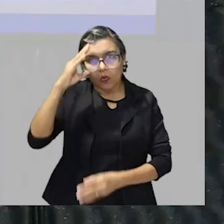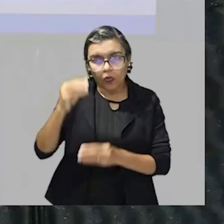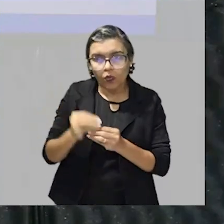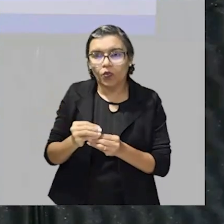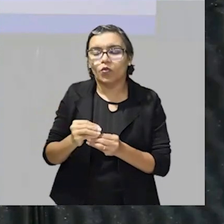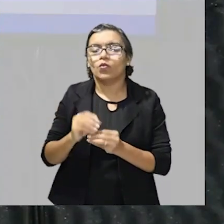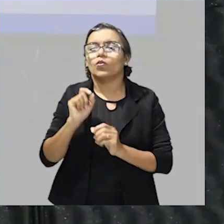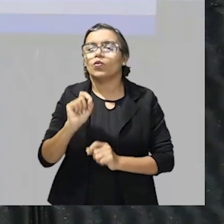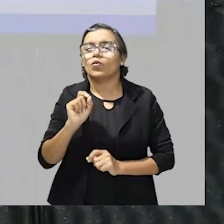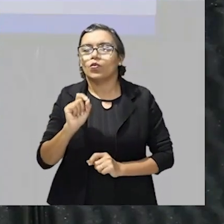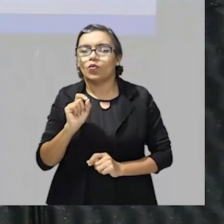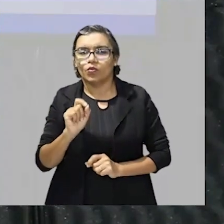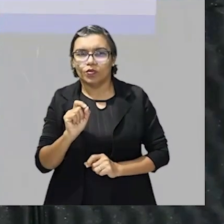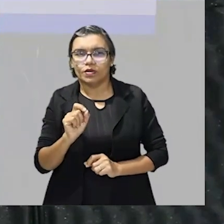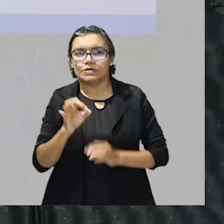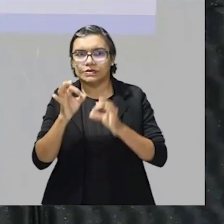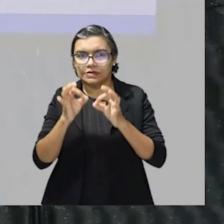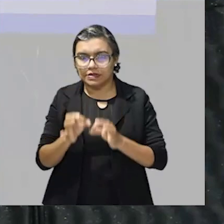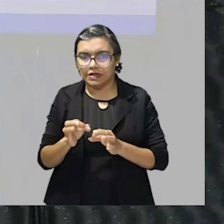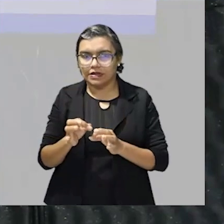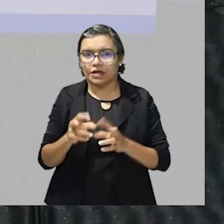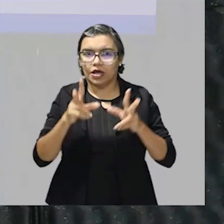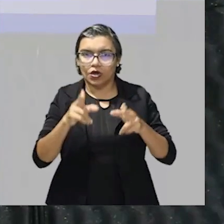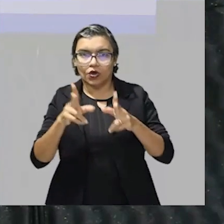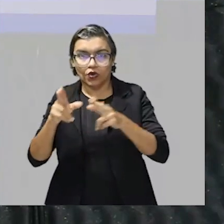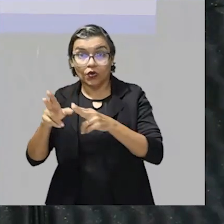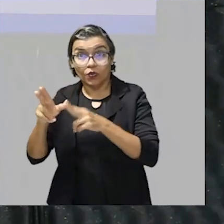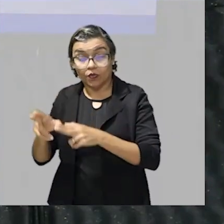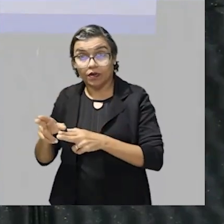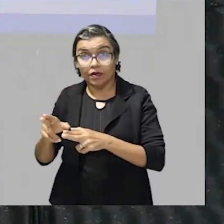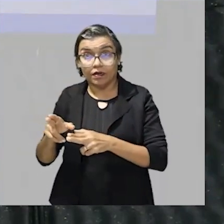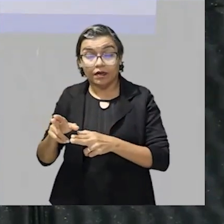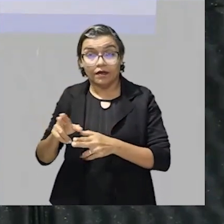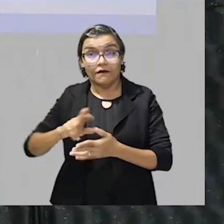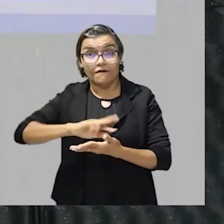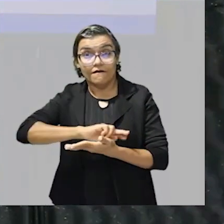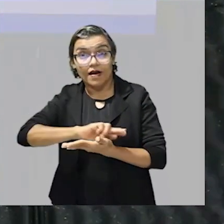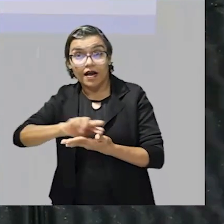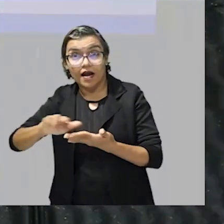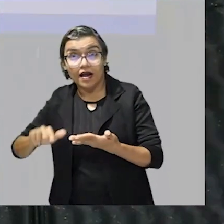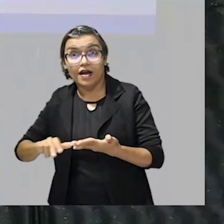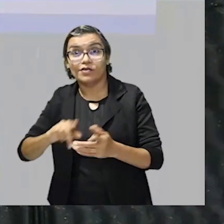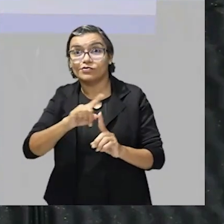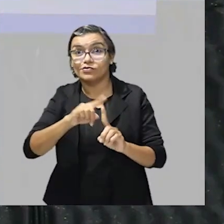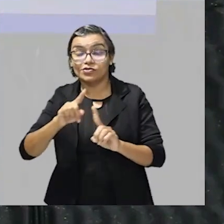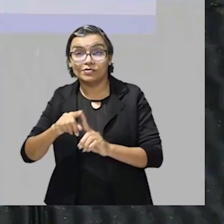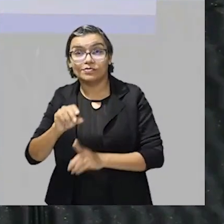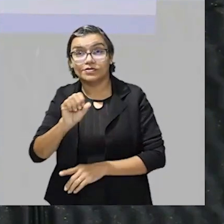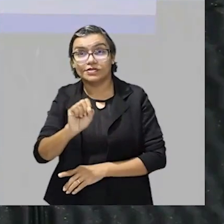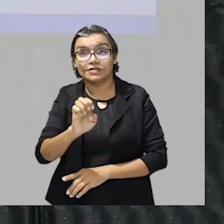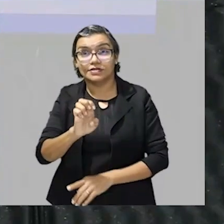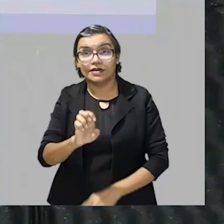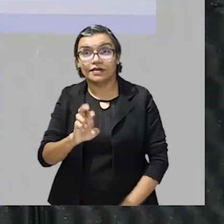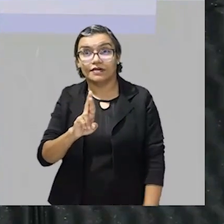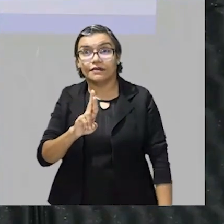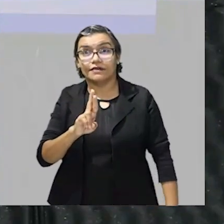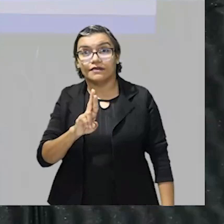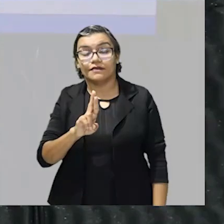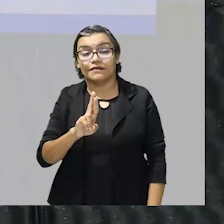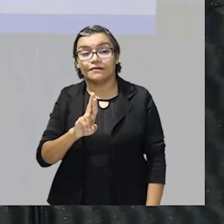que confirma por fim as similaridades entre severinos Quem são os severinos no caso